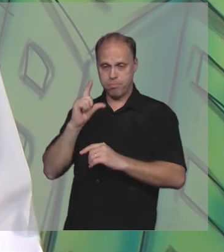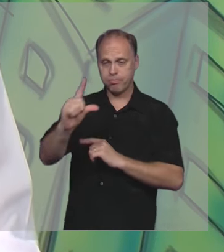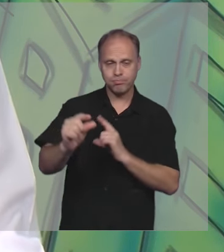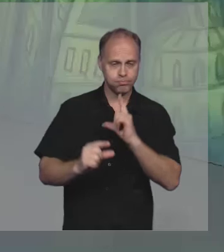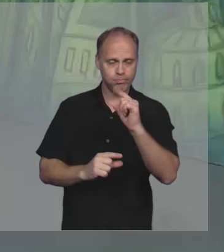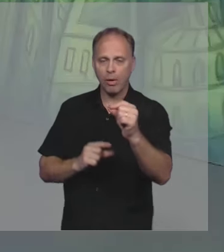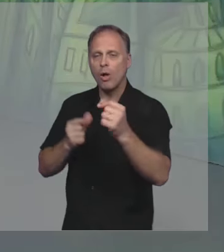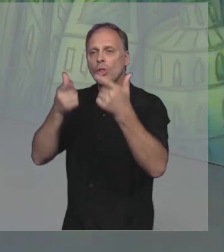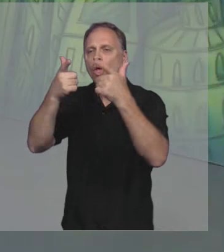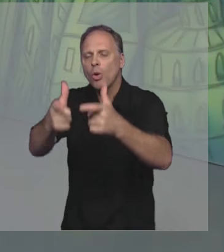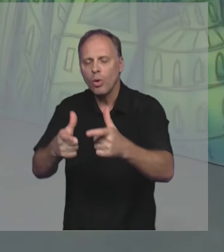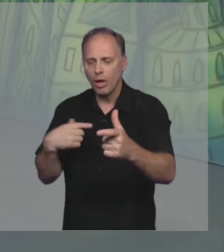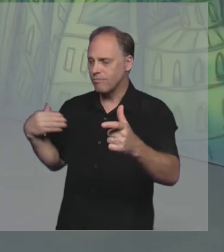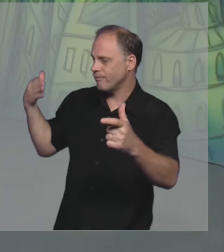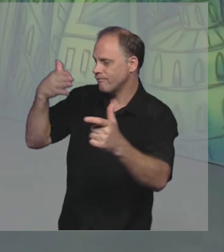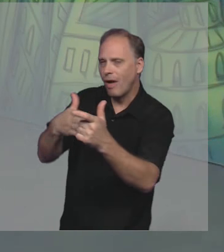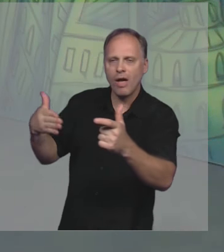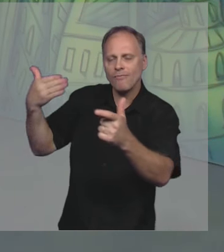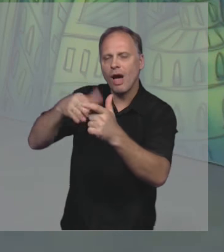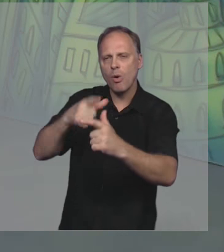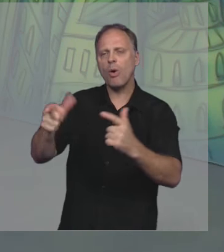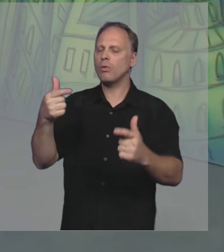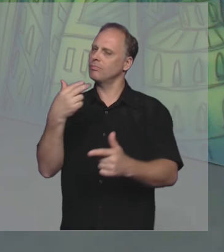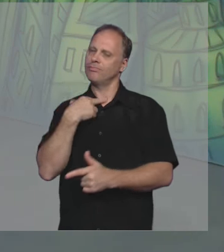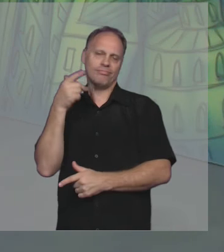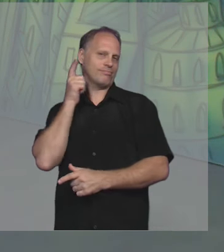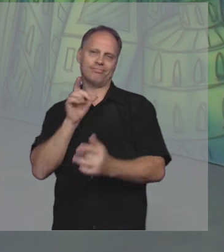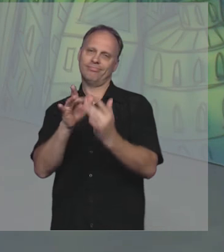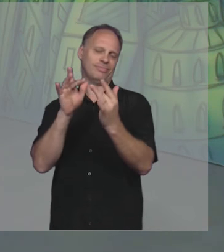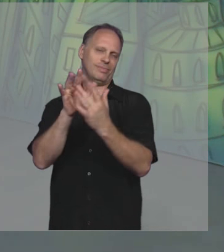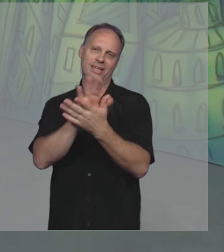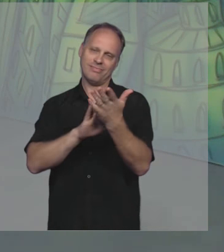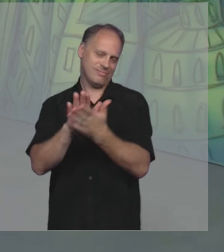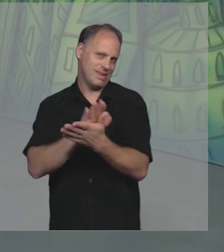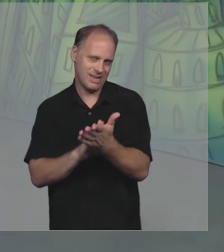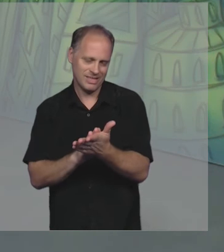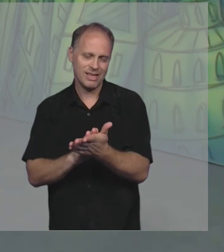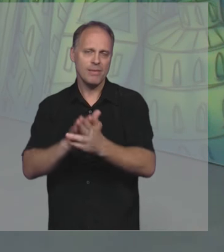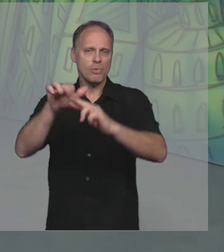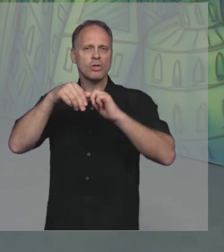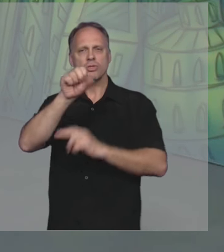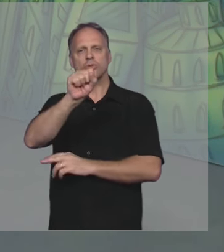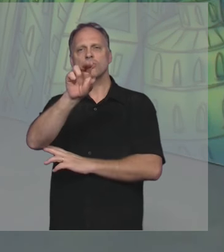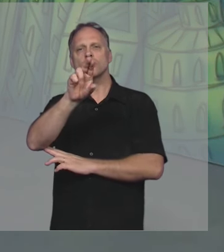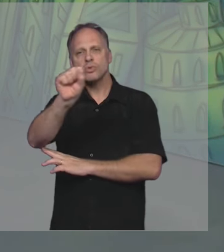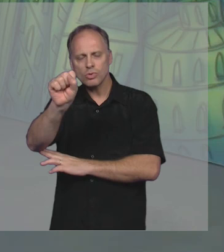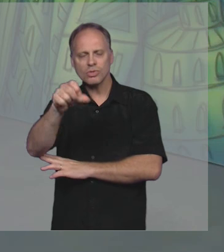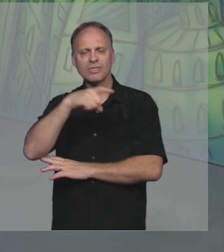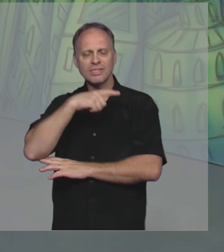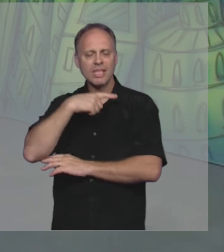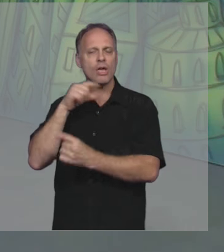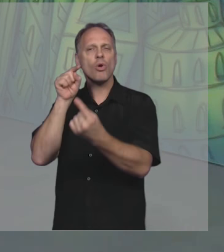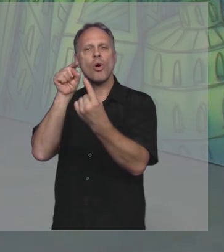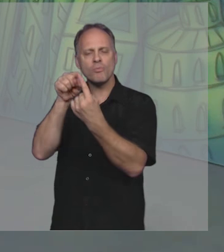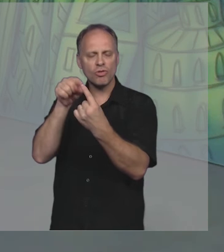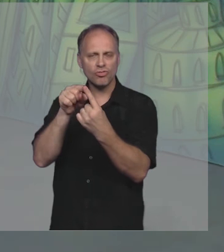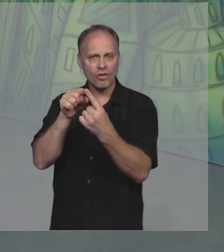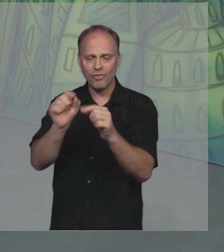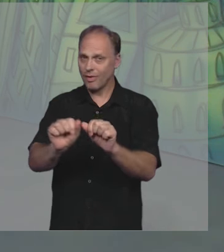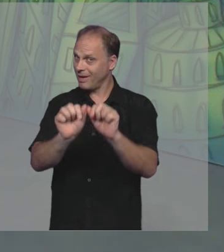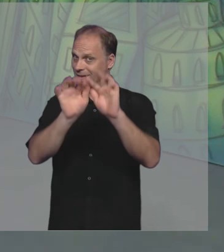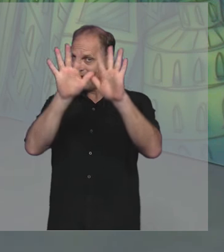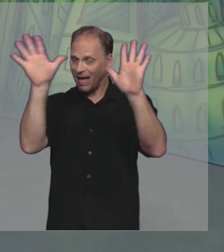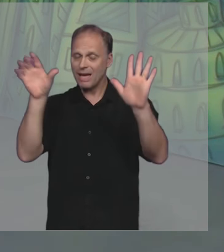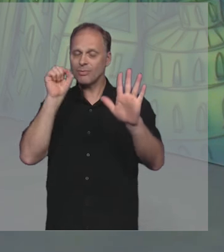saúde. Então, ele não conseguiu completar isso, né? O SUS ele tem um objetivo